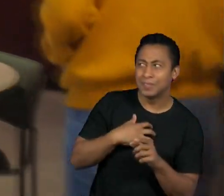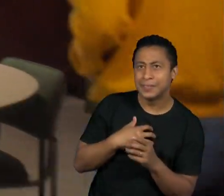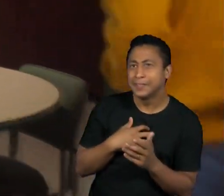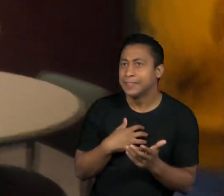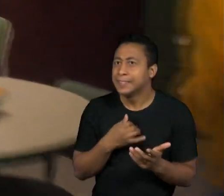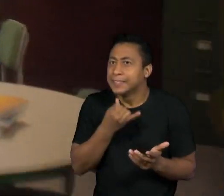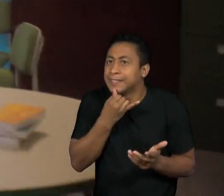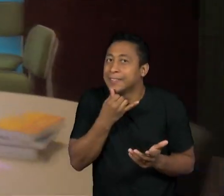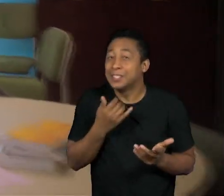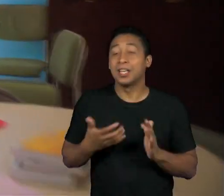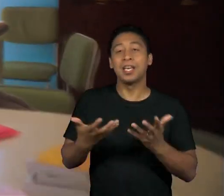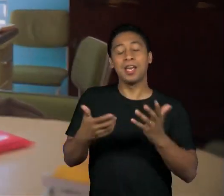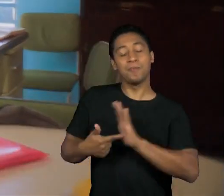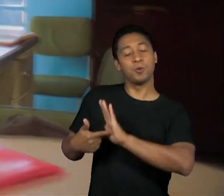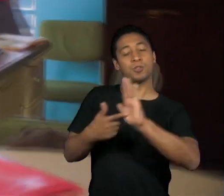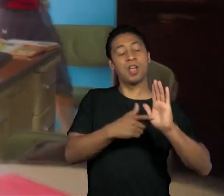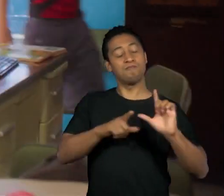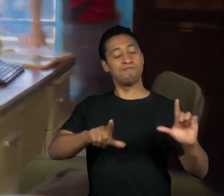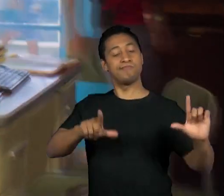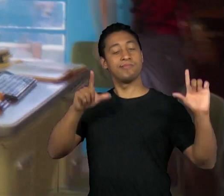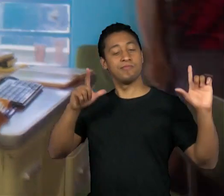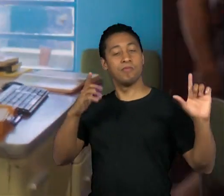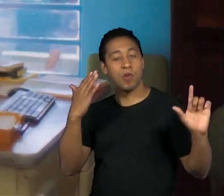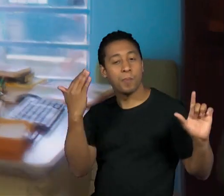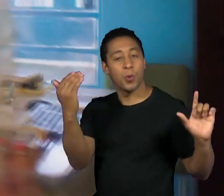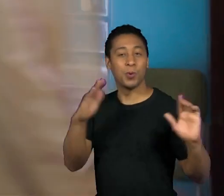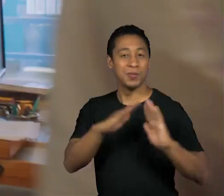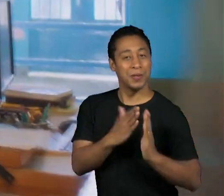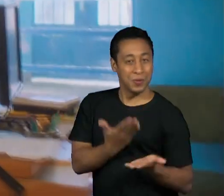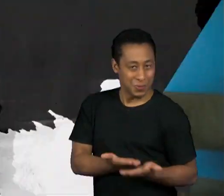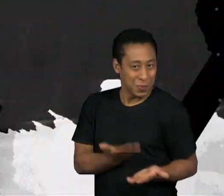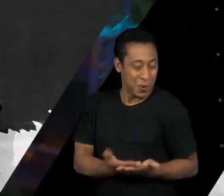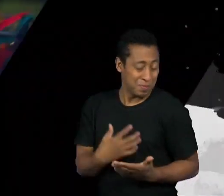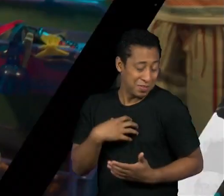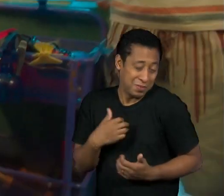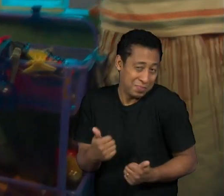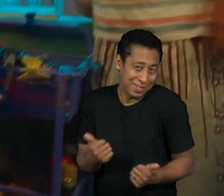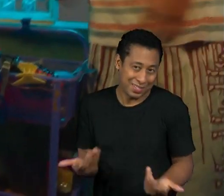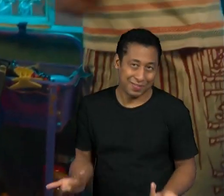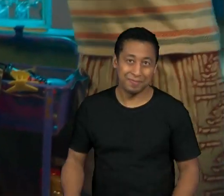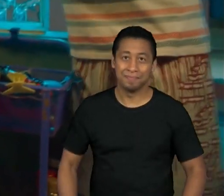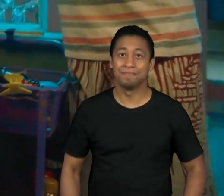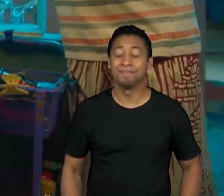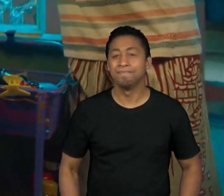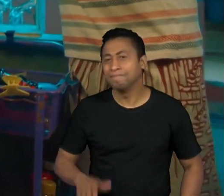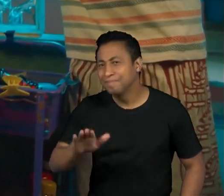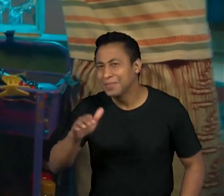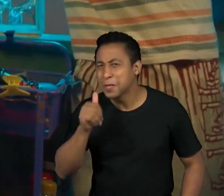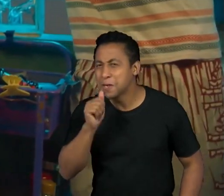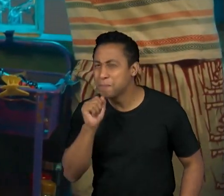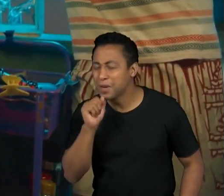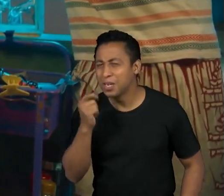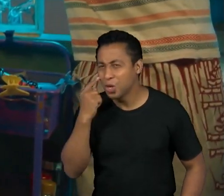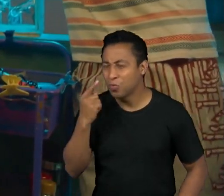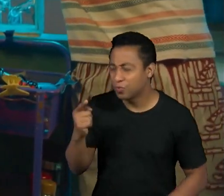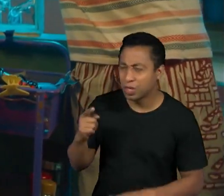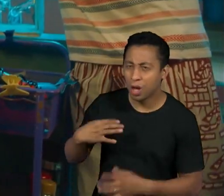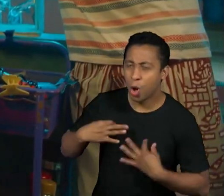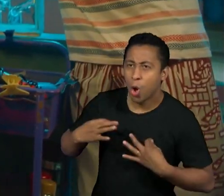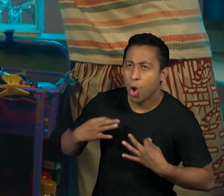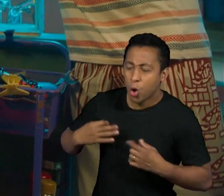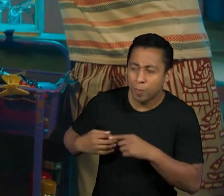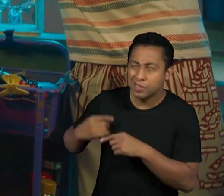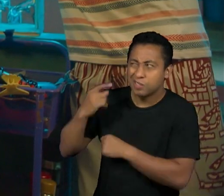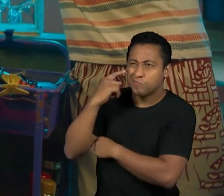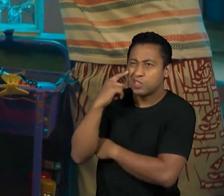buscando ser o popular da escola pra se sentir confortável, né? Ô, mãe. Oi, filho. Tava olhando ali minhas roupas aí, eu tava pensando, sei